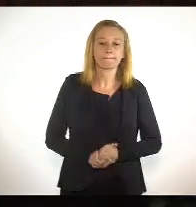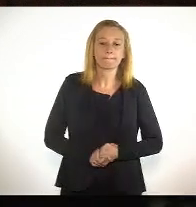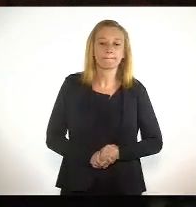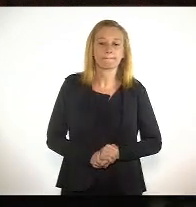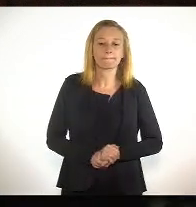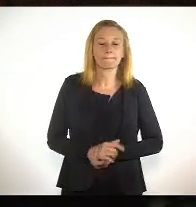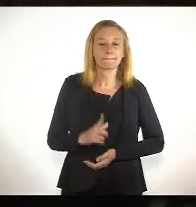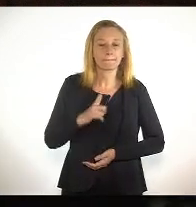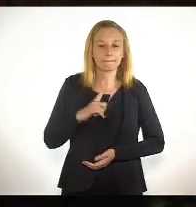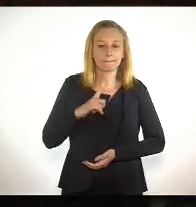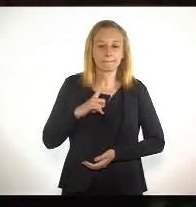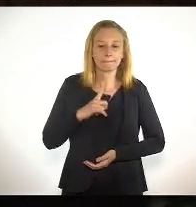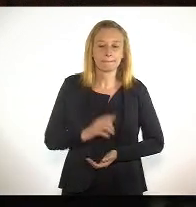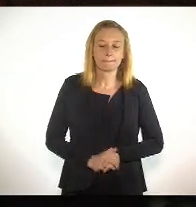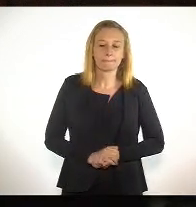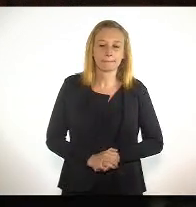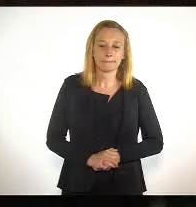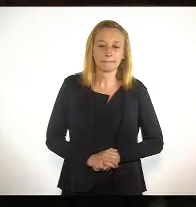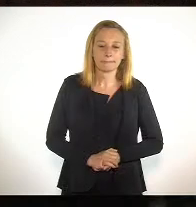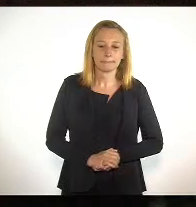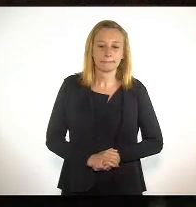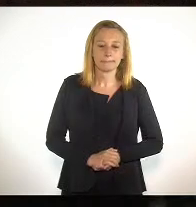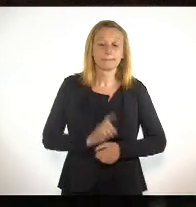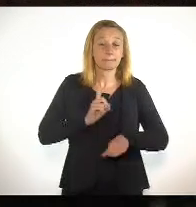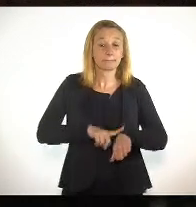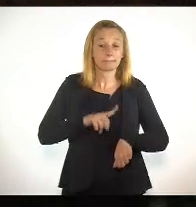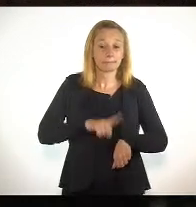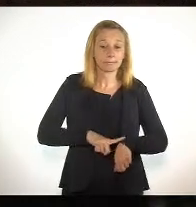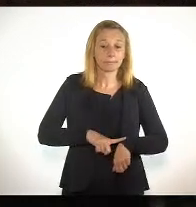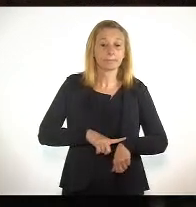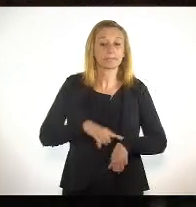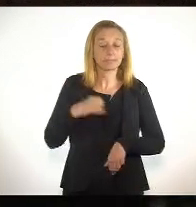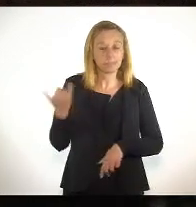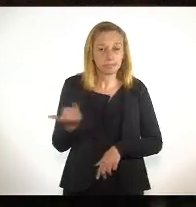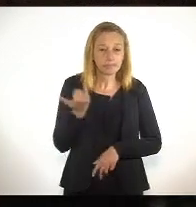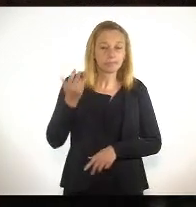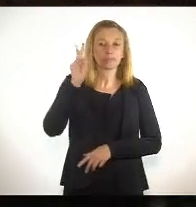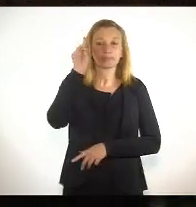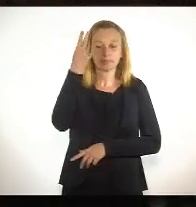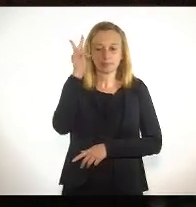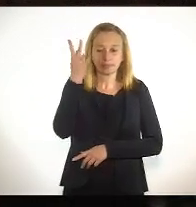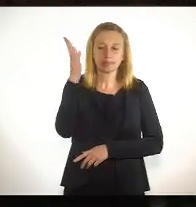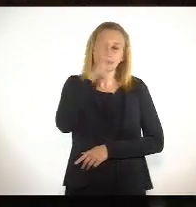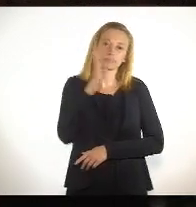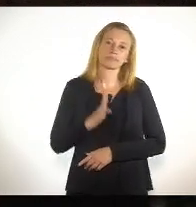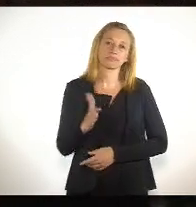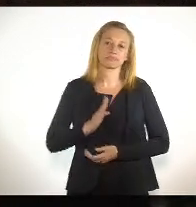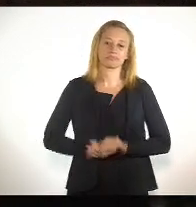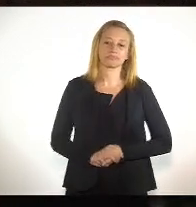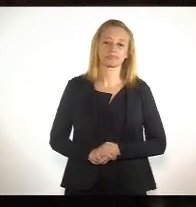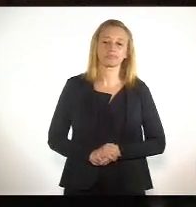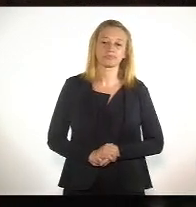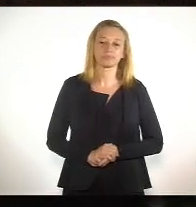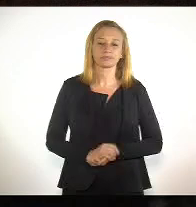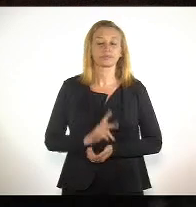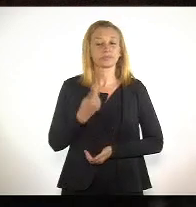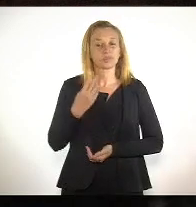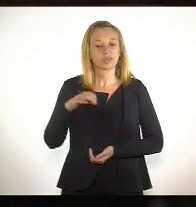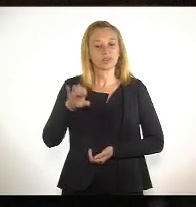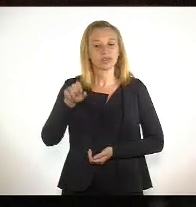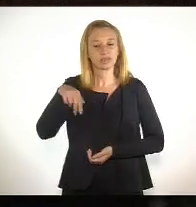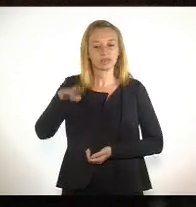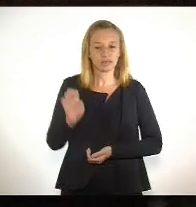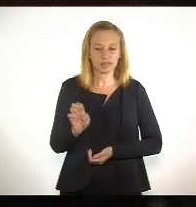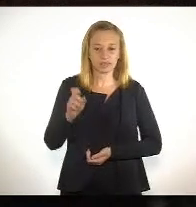que tem uma participação ímpar na história do Brasil. Henrique Dias era